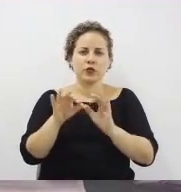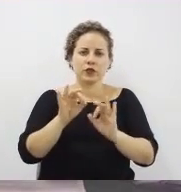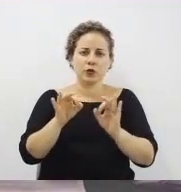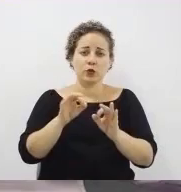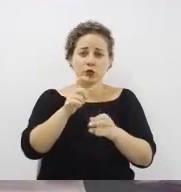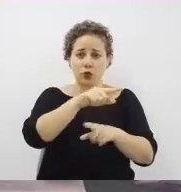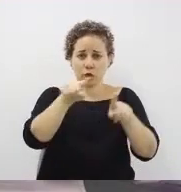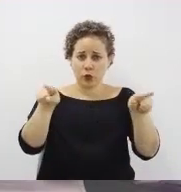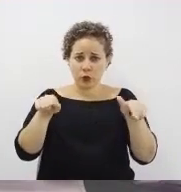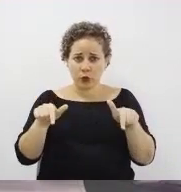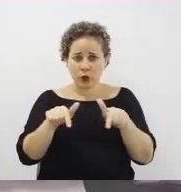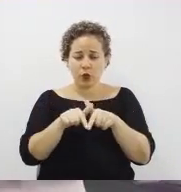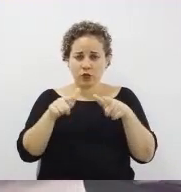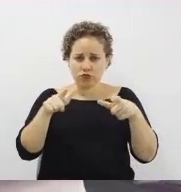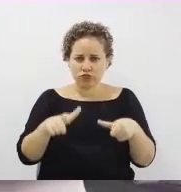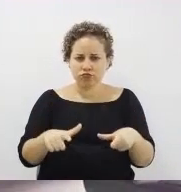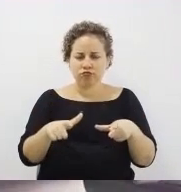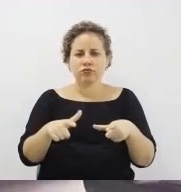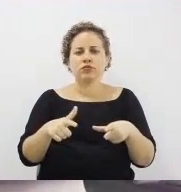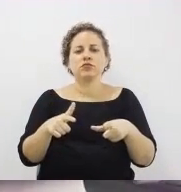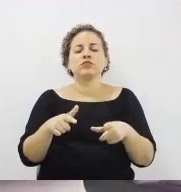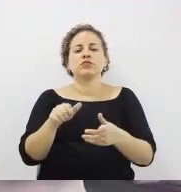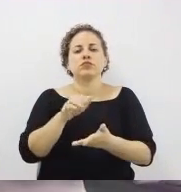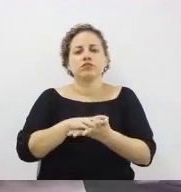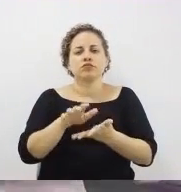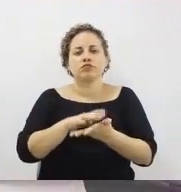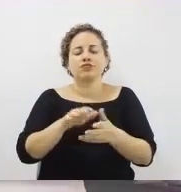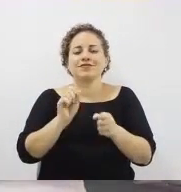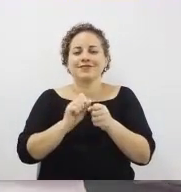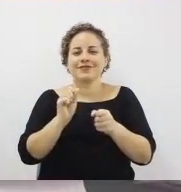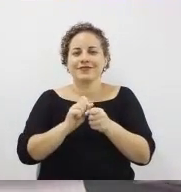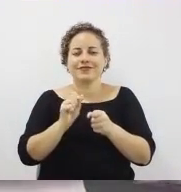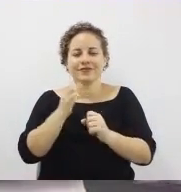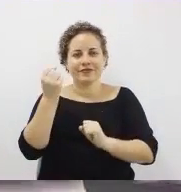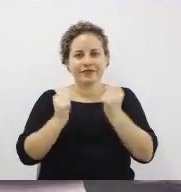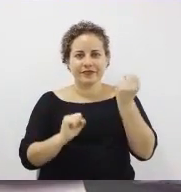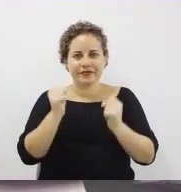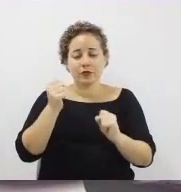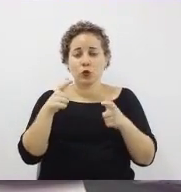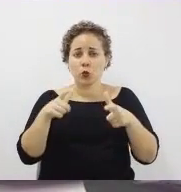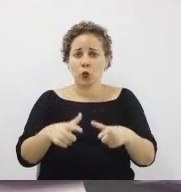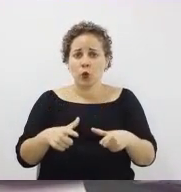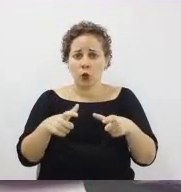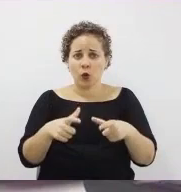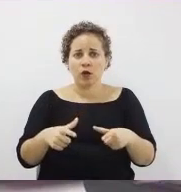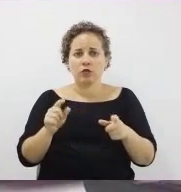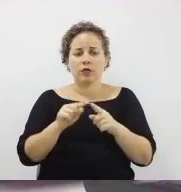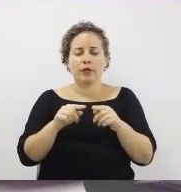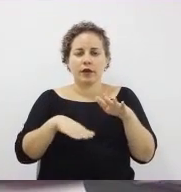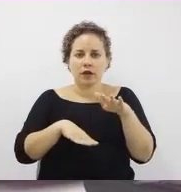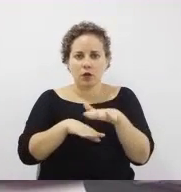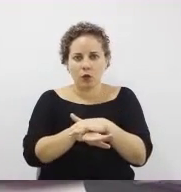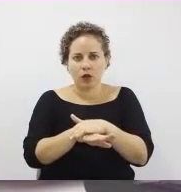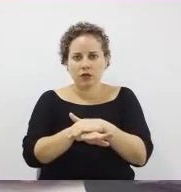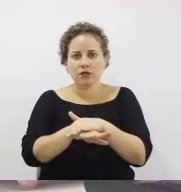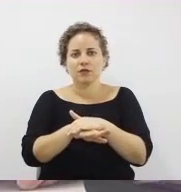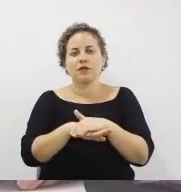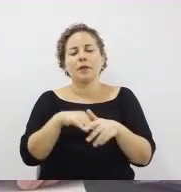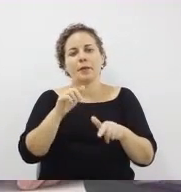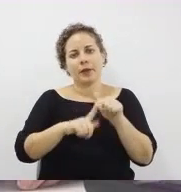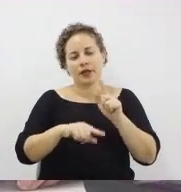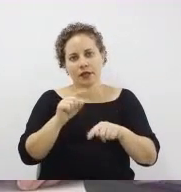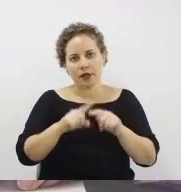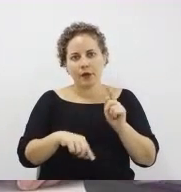arranjo físico, até mesmo da produção ou do local onde essa armazenagem ocorre.